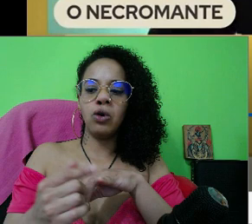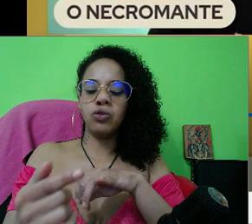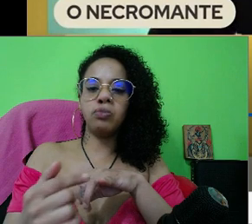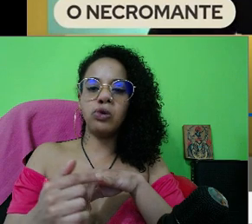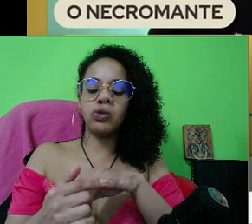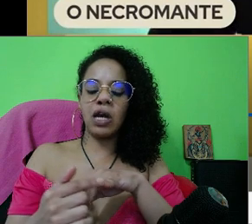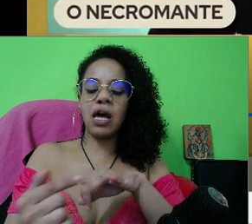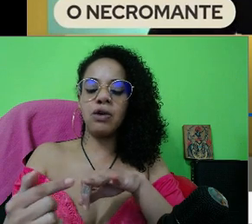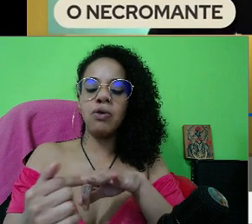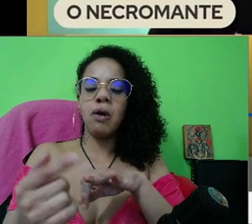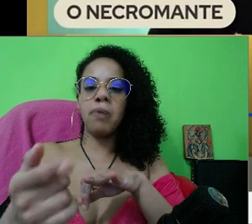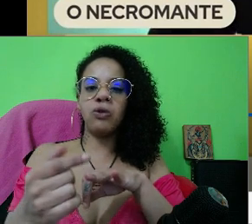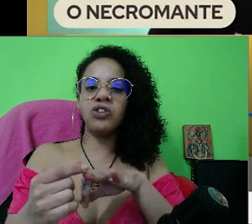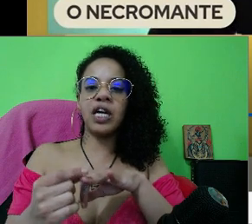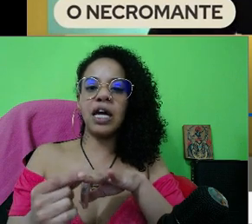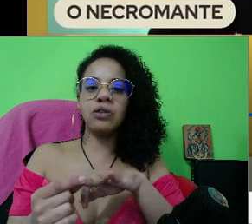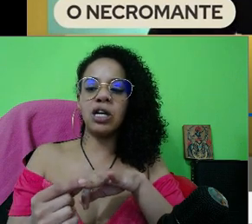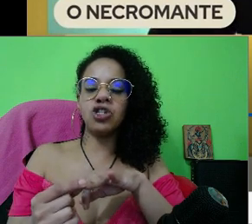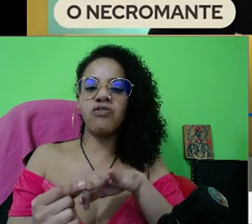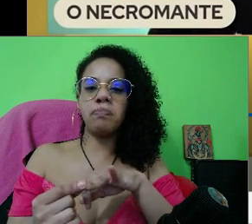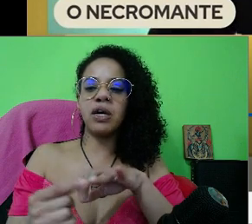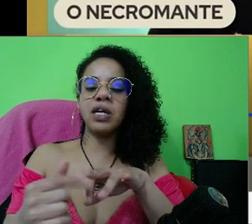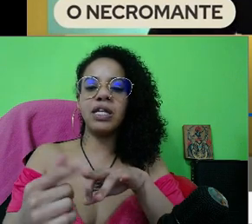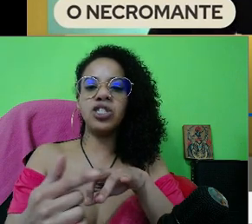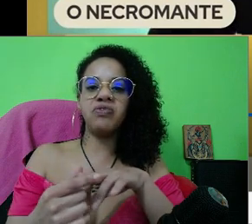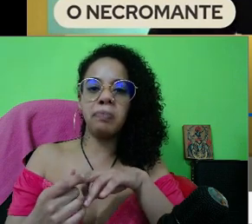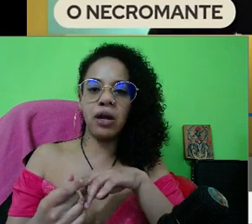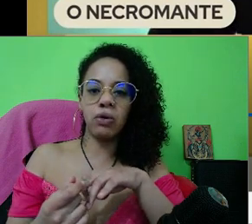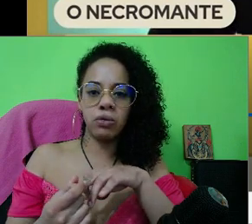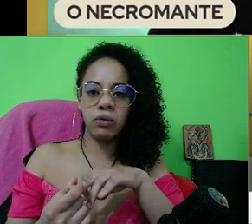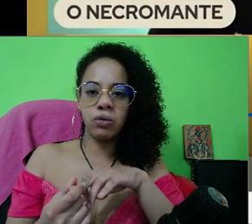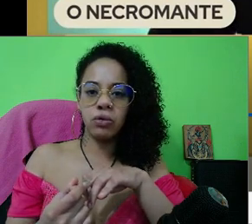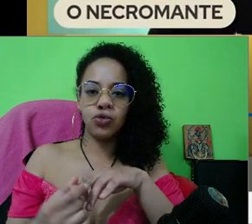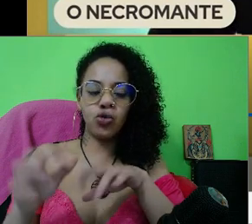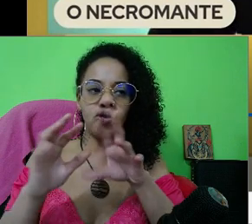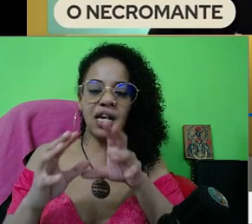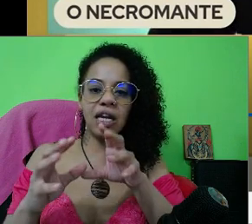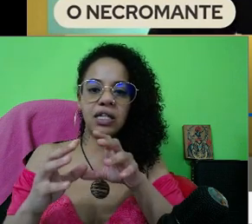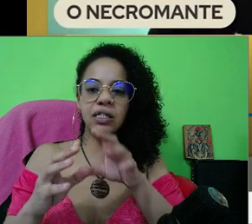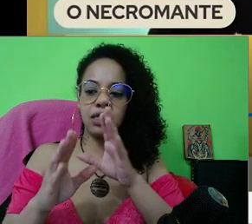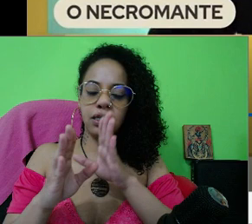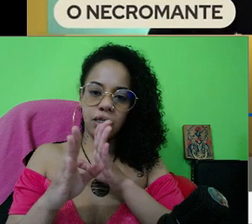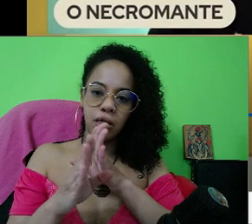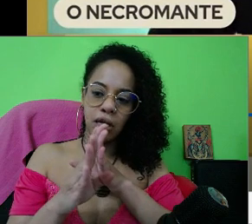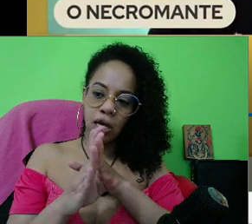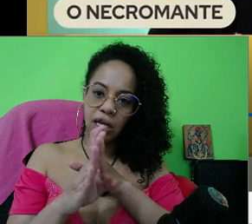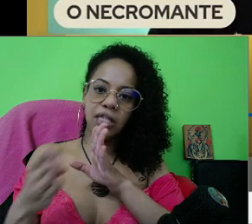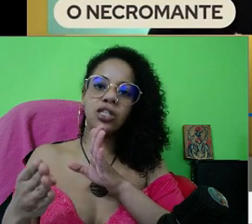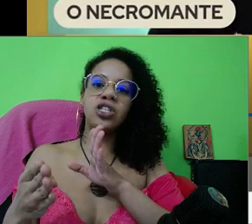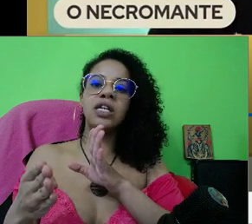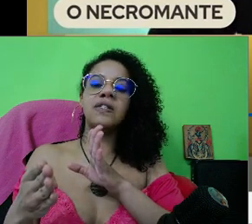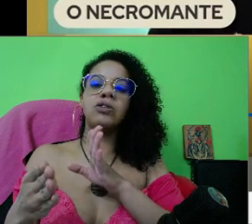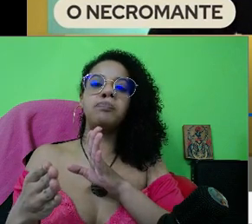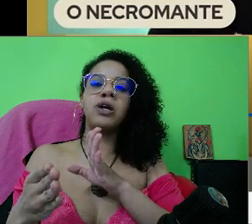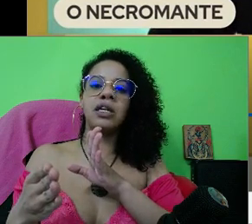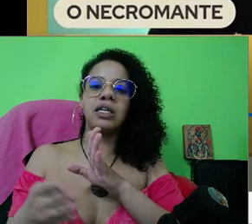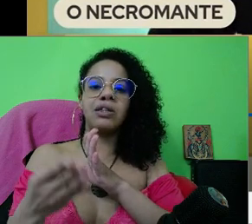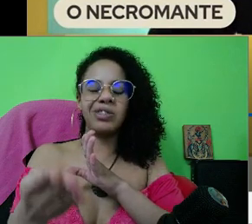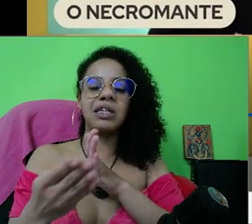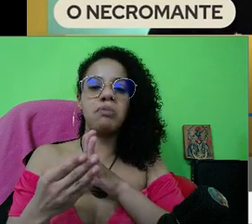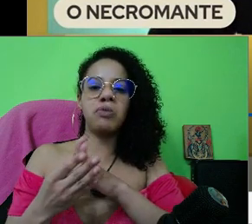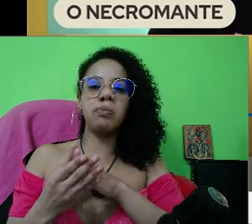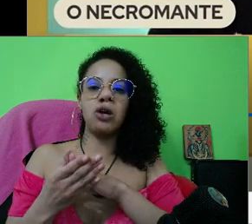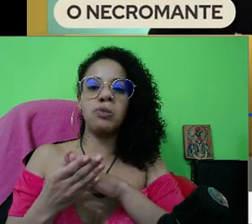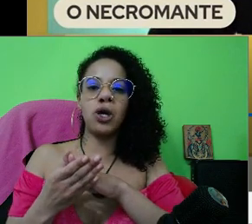do bolsonaro Paulo Figueiredo na Jovem Pan estive bem tudo naqueles 15 diaszinhos